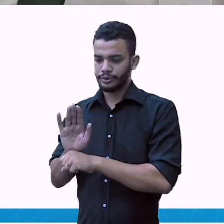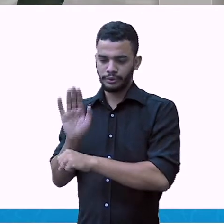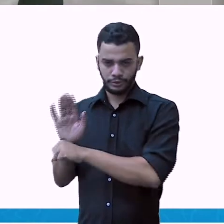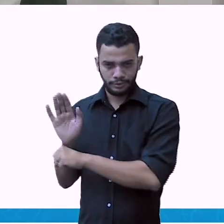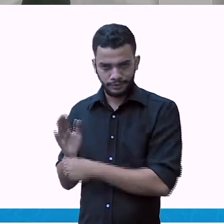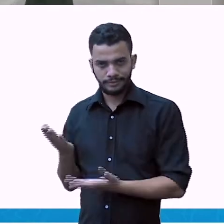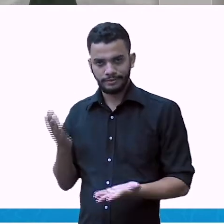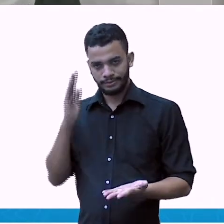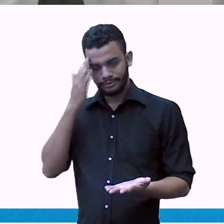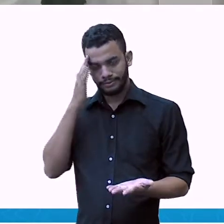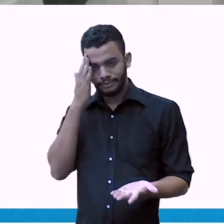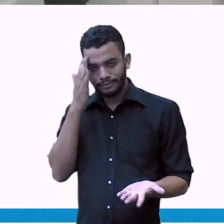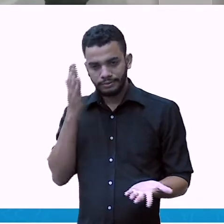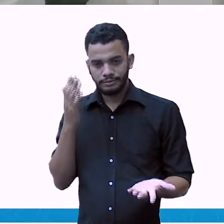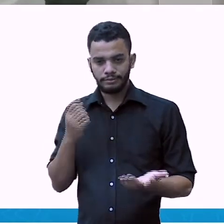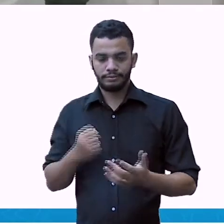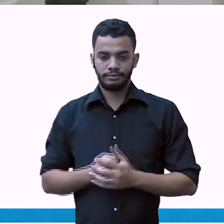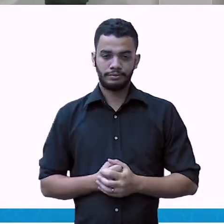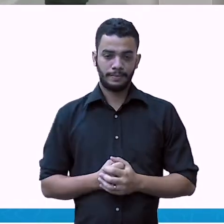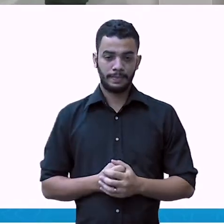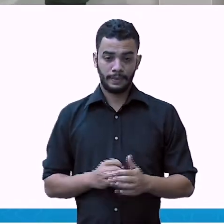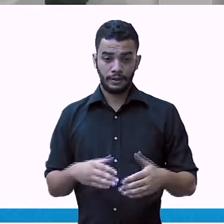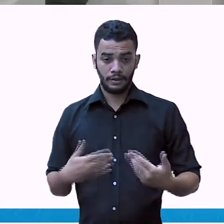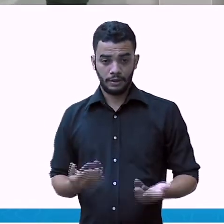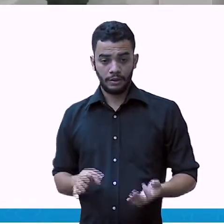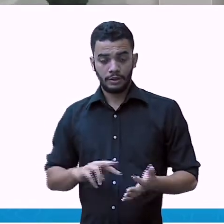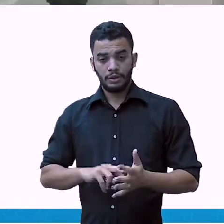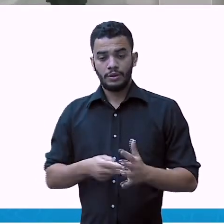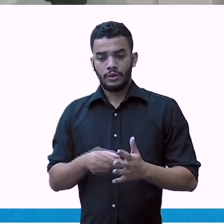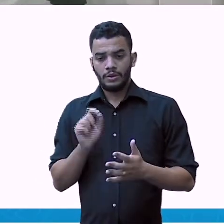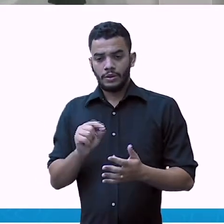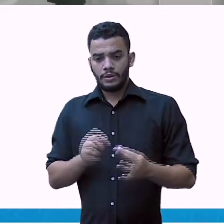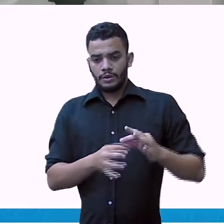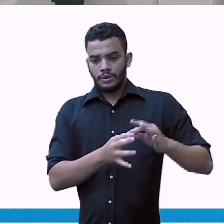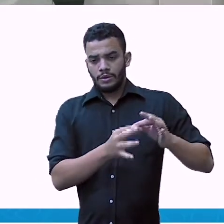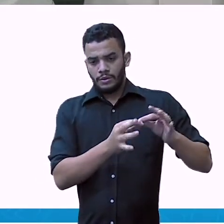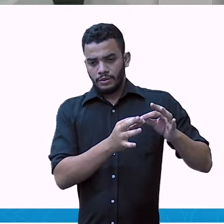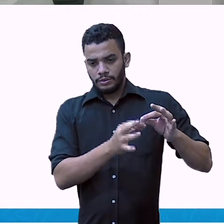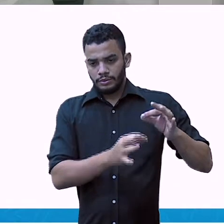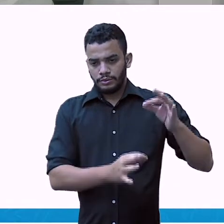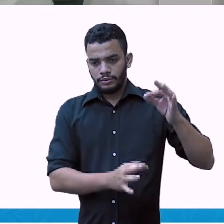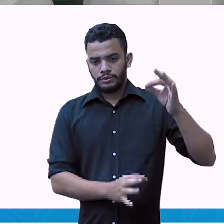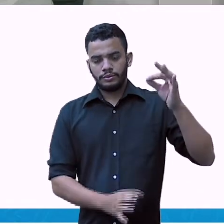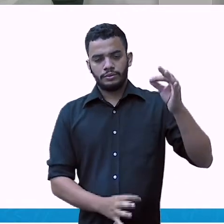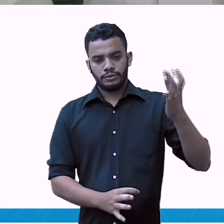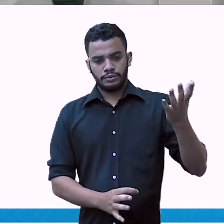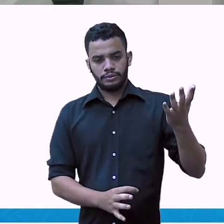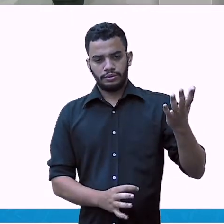correta. Então, a sua altura também é dada em